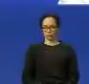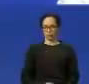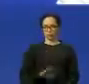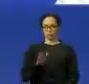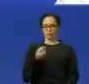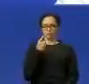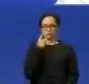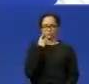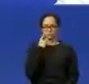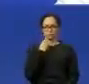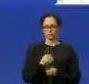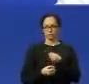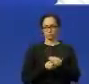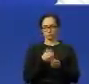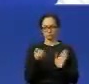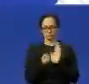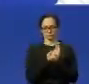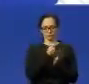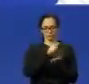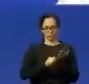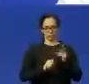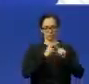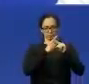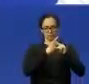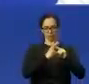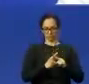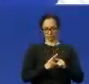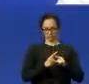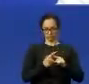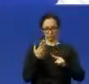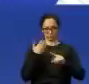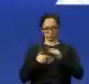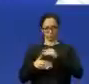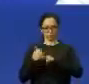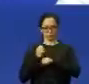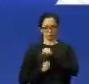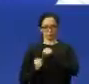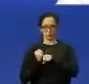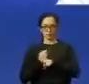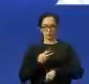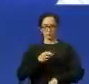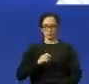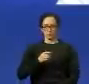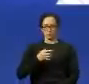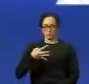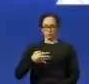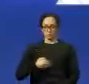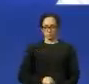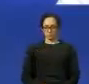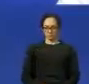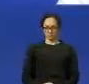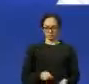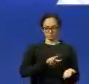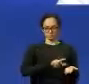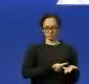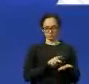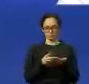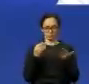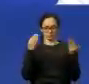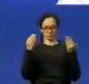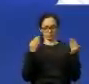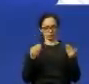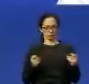sobre a logomarca da Copa do Mundo de 2014, existe ali algumas interpretações a